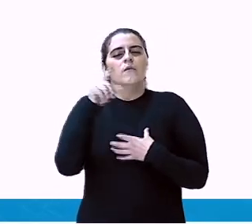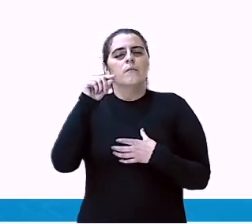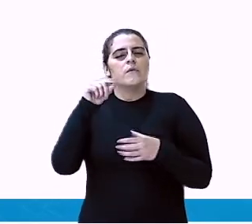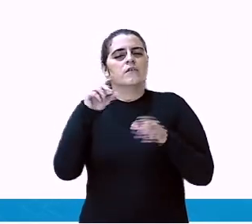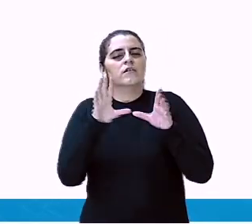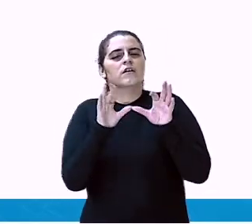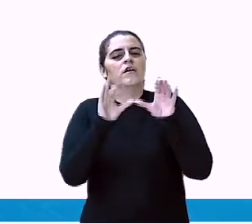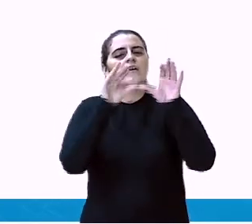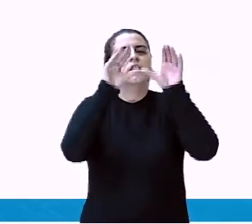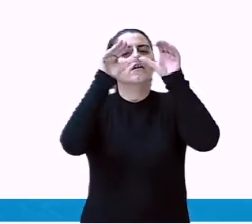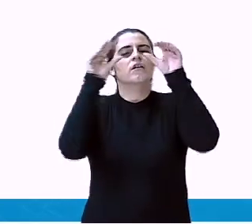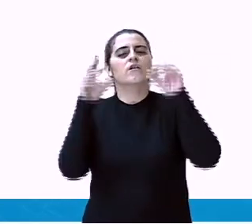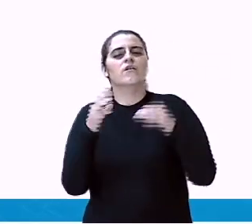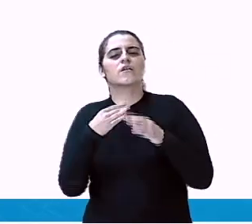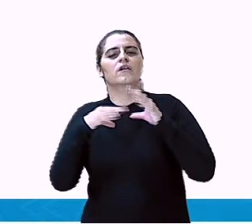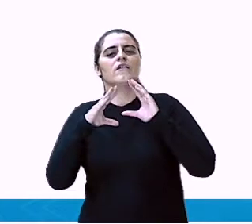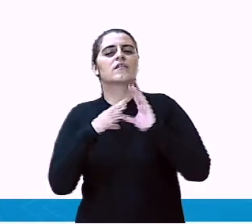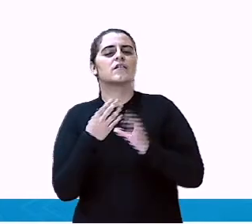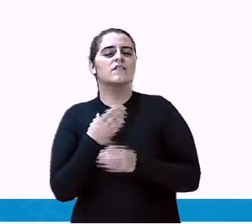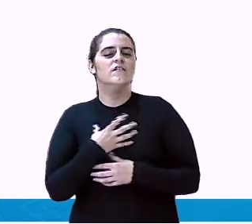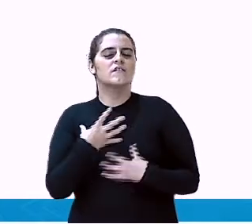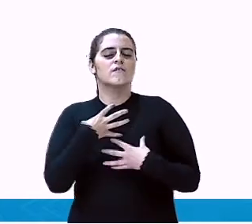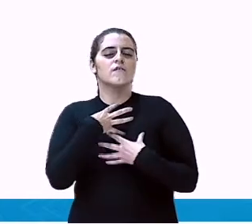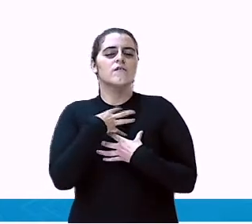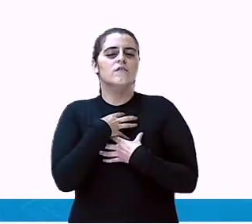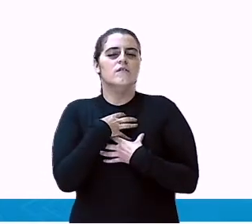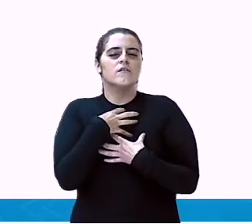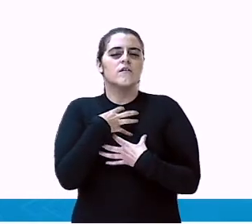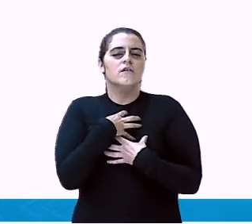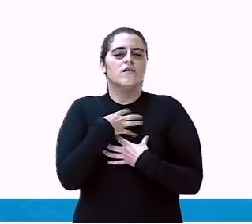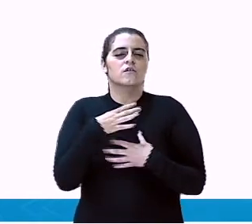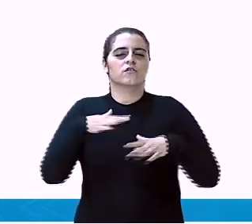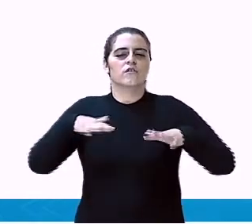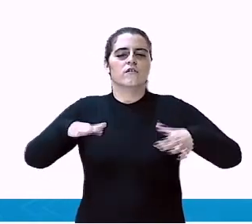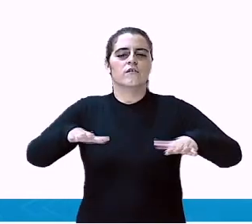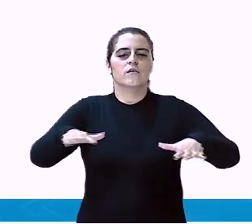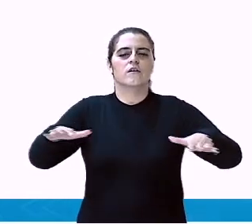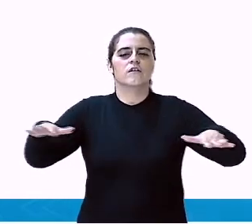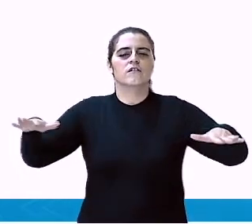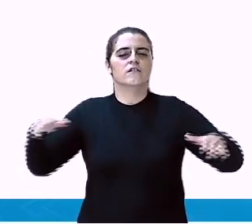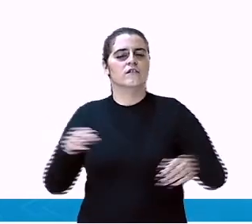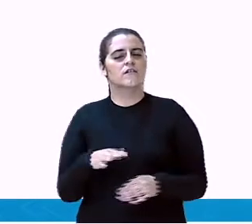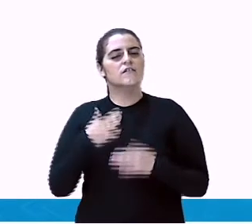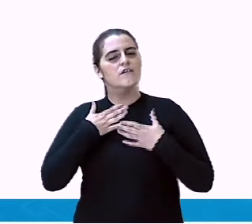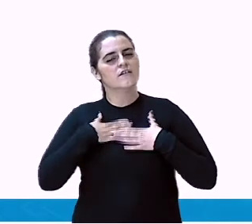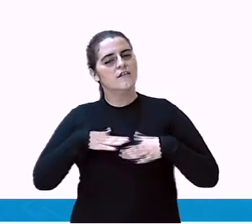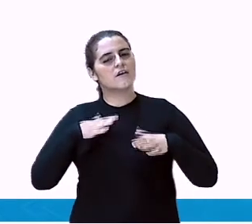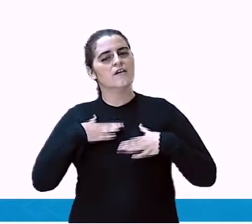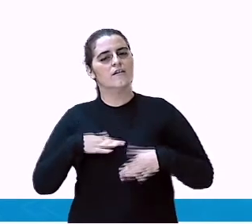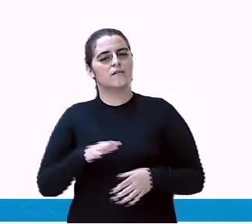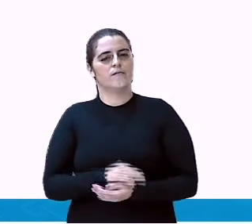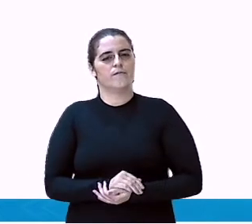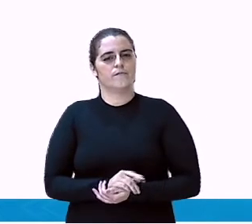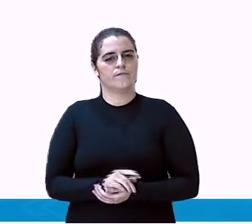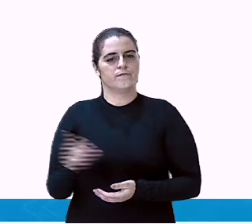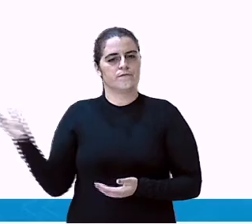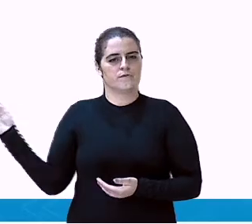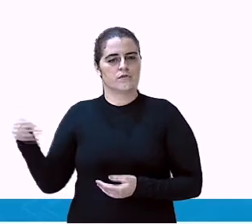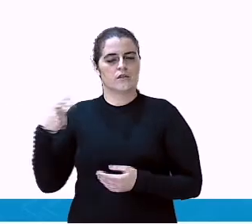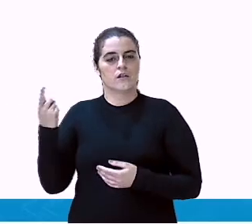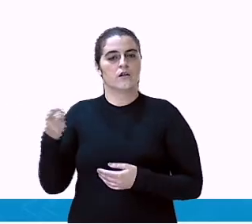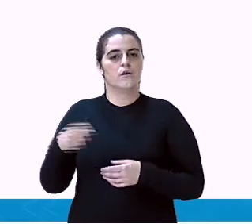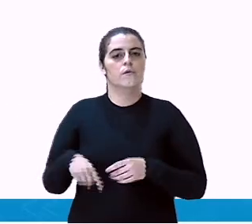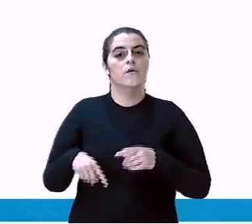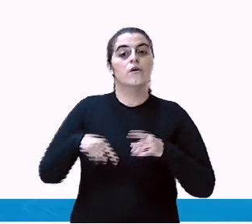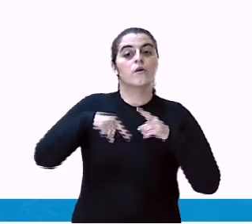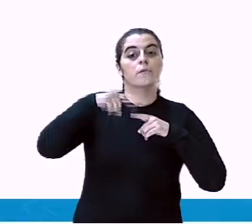Já muda o seu dia, você já fica muito melhor, não é verdade? Esses são os sons naturais. E os sons